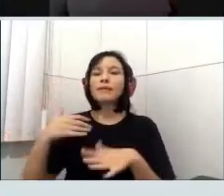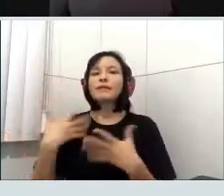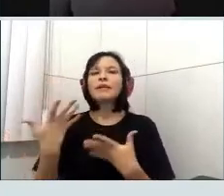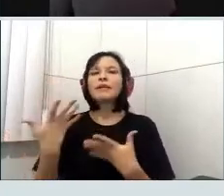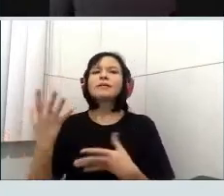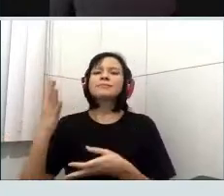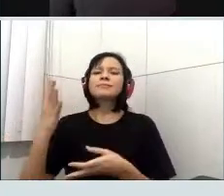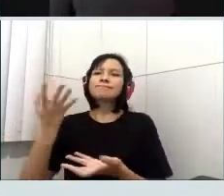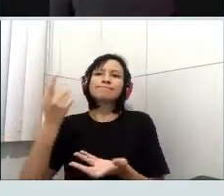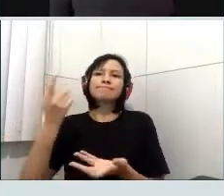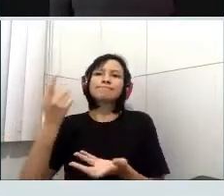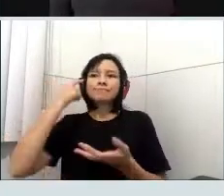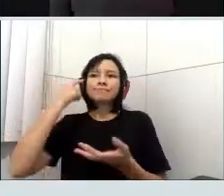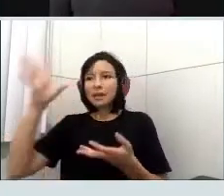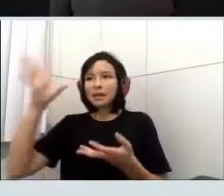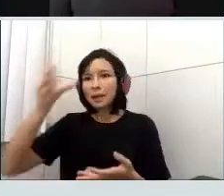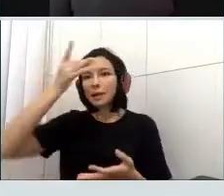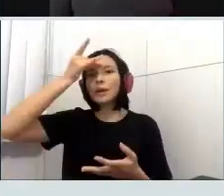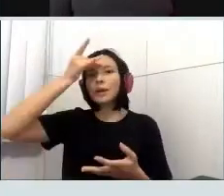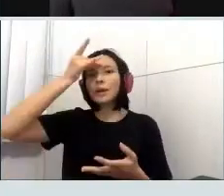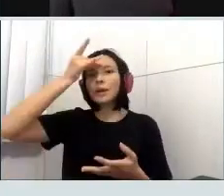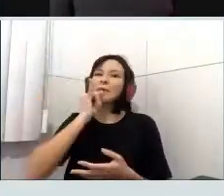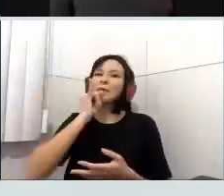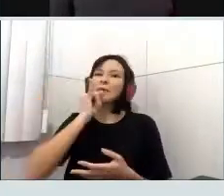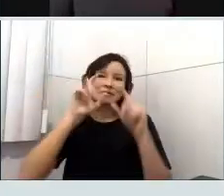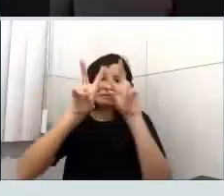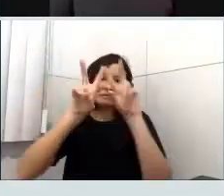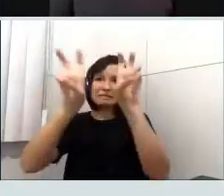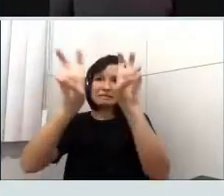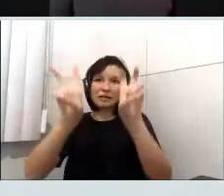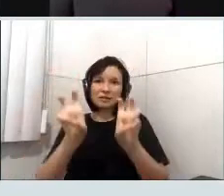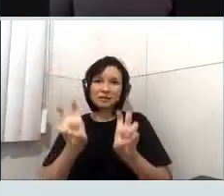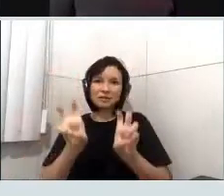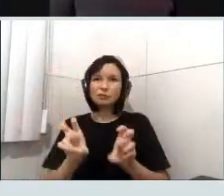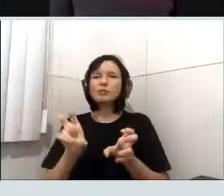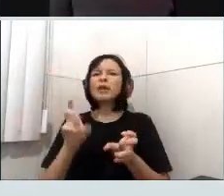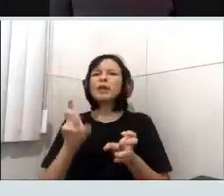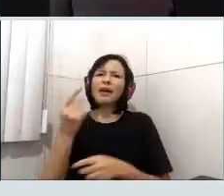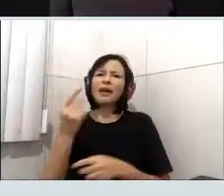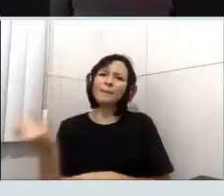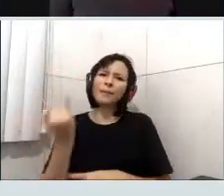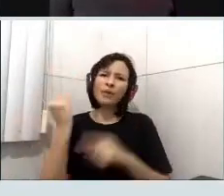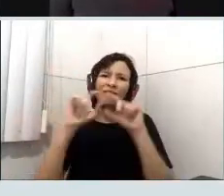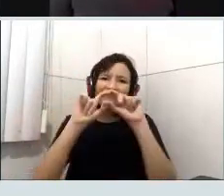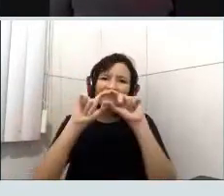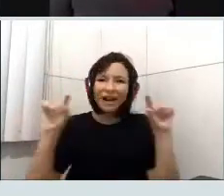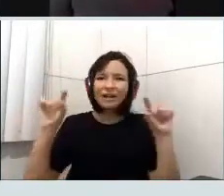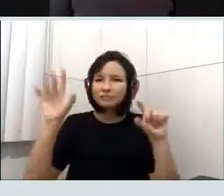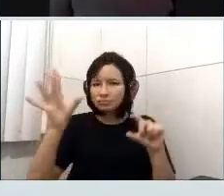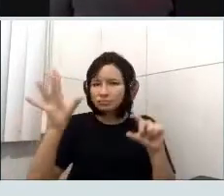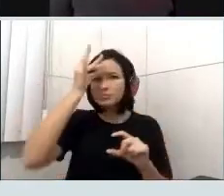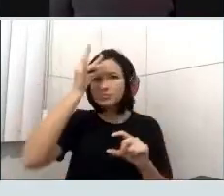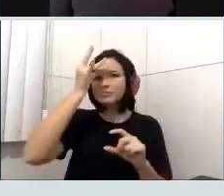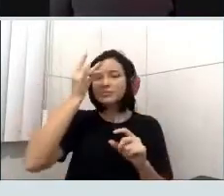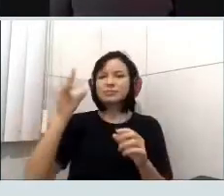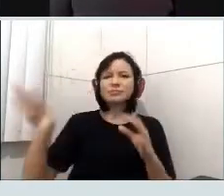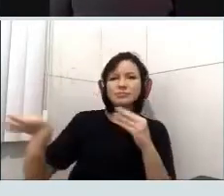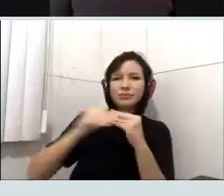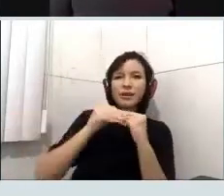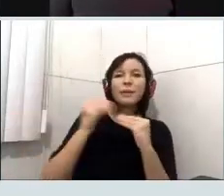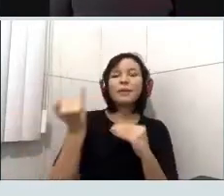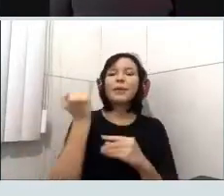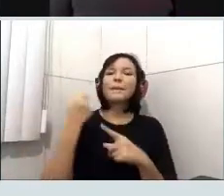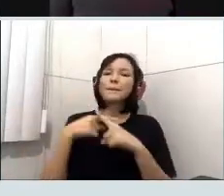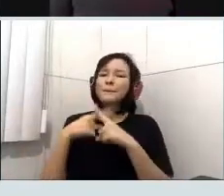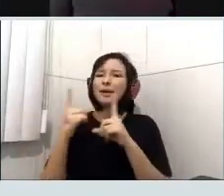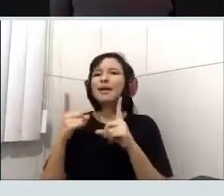citações. E passo o ano todinho tentando decorar as citações, o que é importante, mas assim, não vamos se prender, né? Então, tem outras formas de a